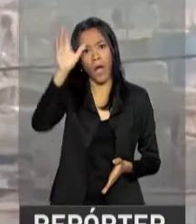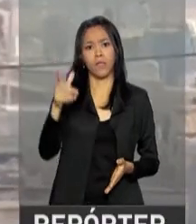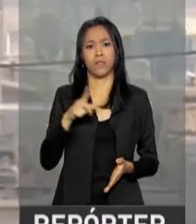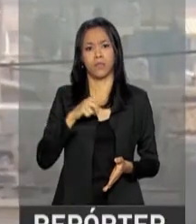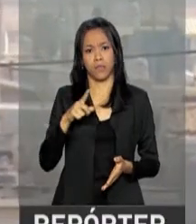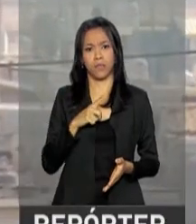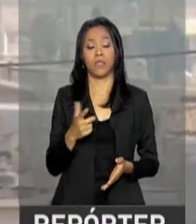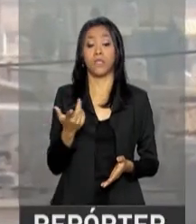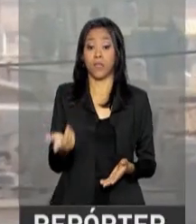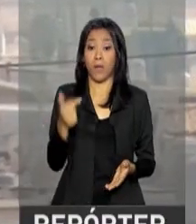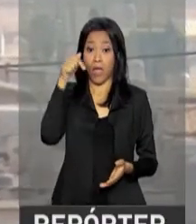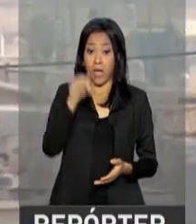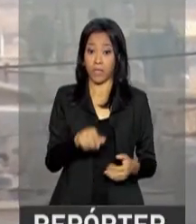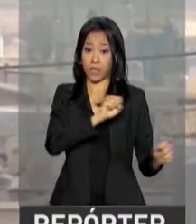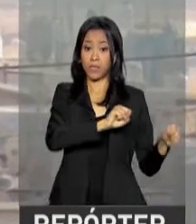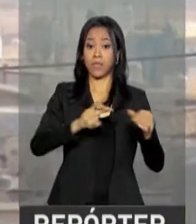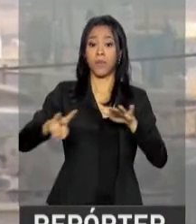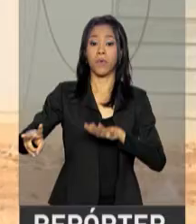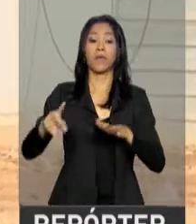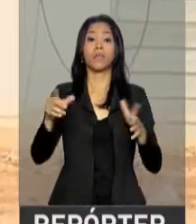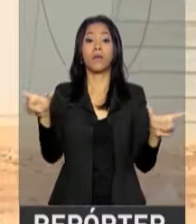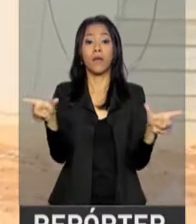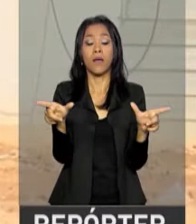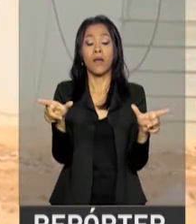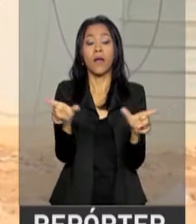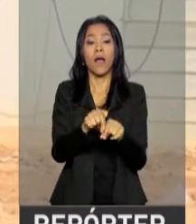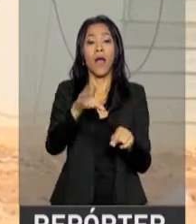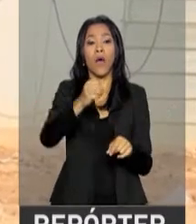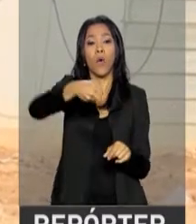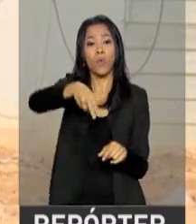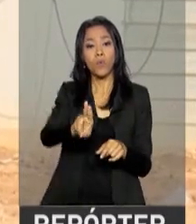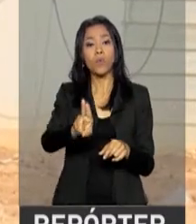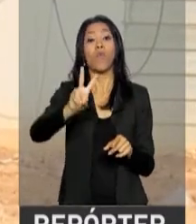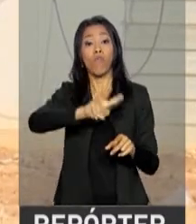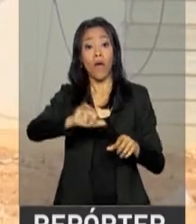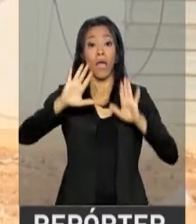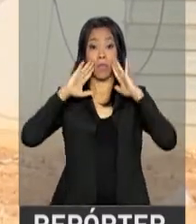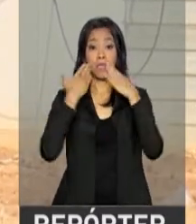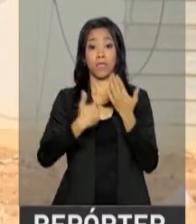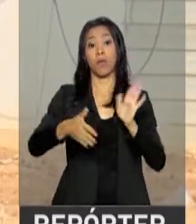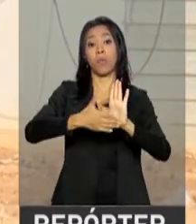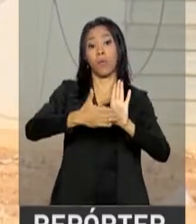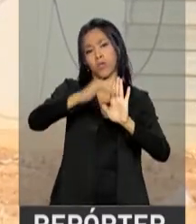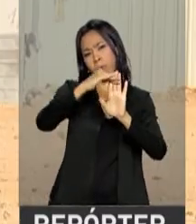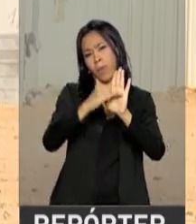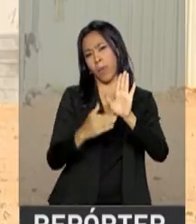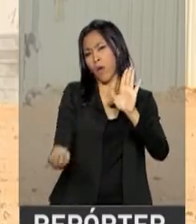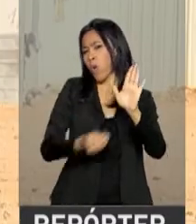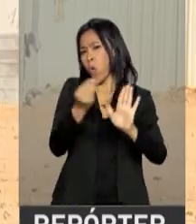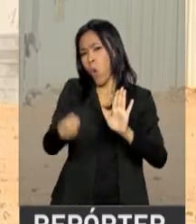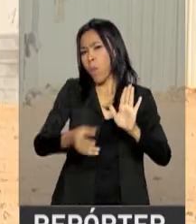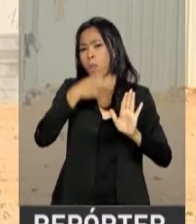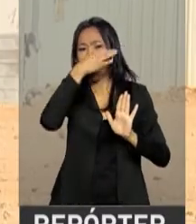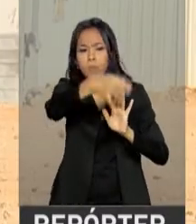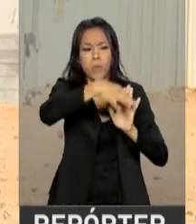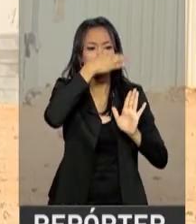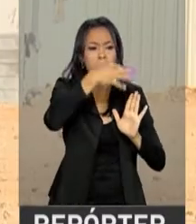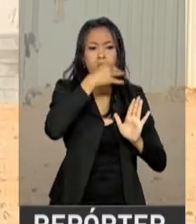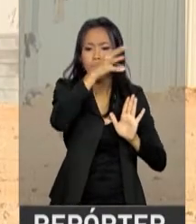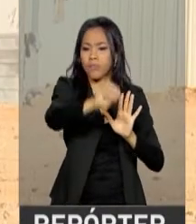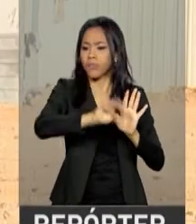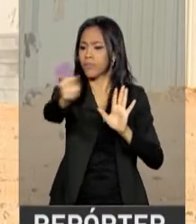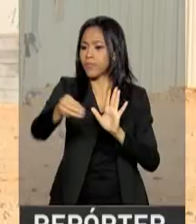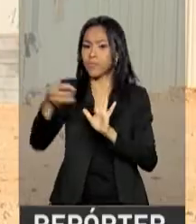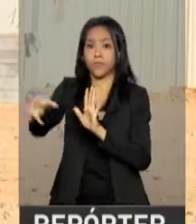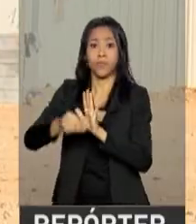semana a onu apresentará em brasília a idéia inicial de um novo pacto global sobre refugiados para receber sugestões dos países latinos